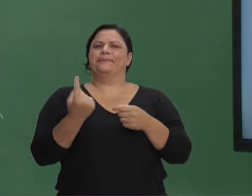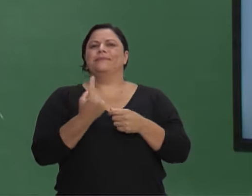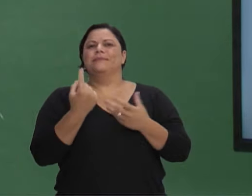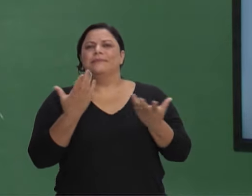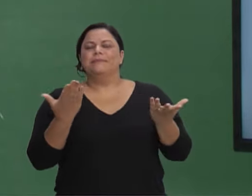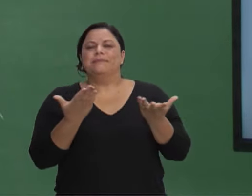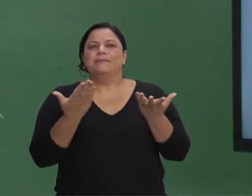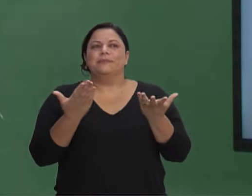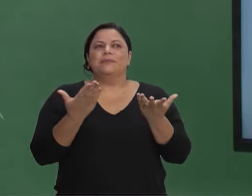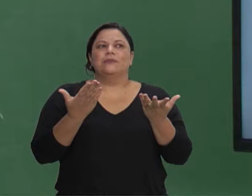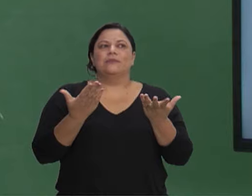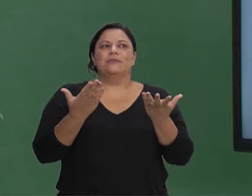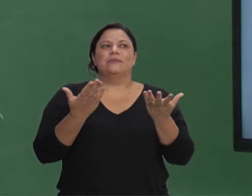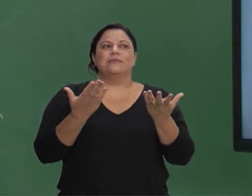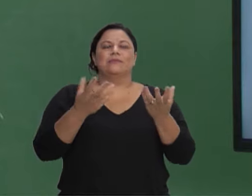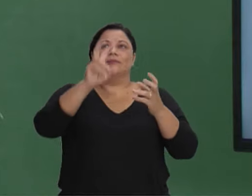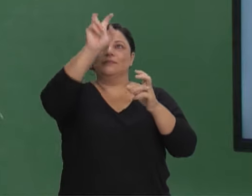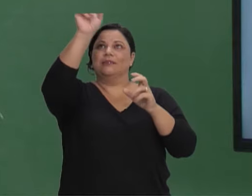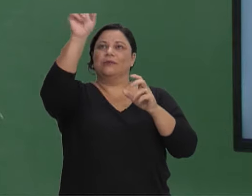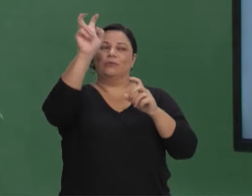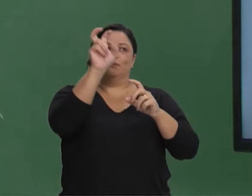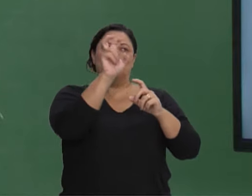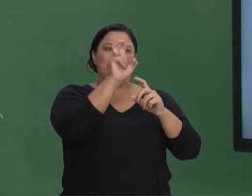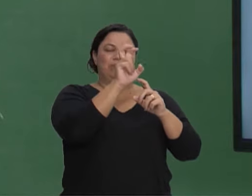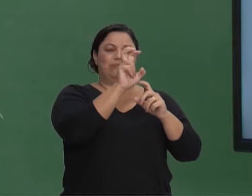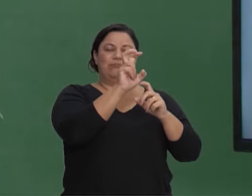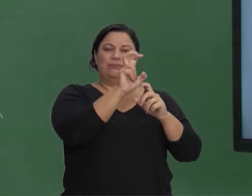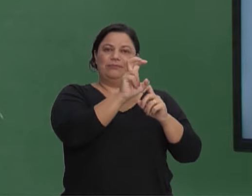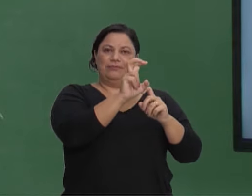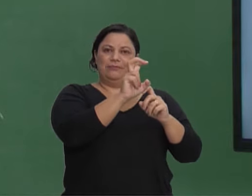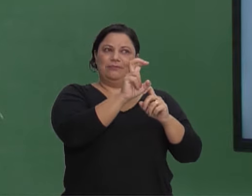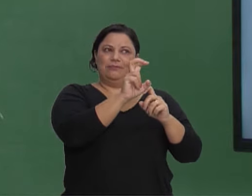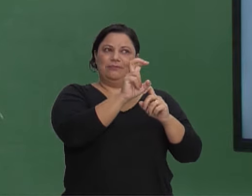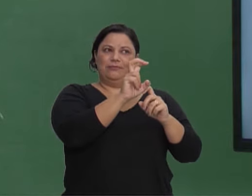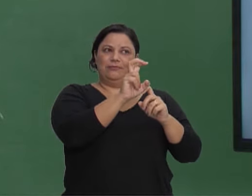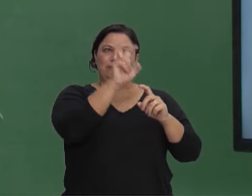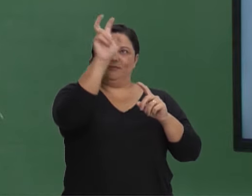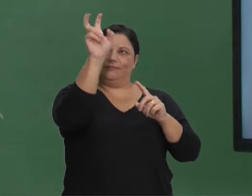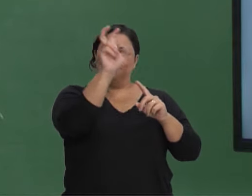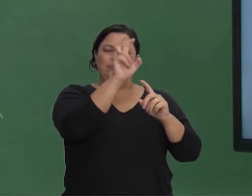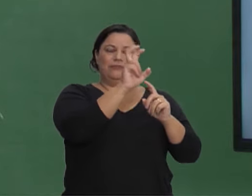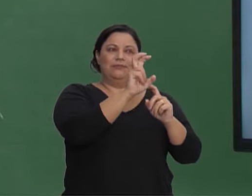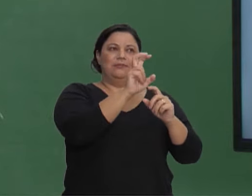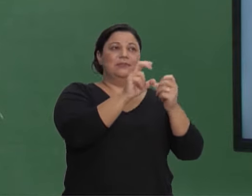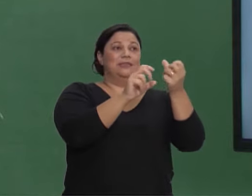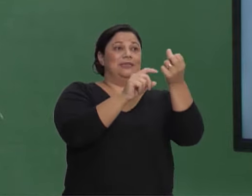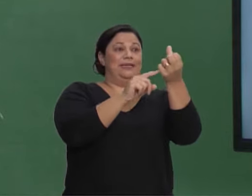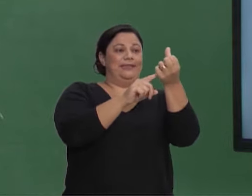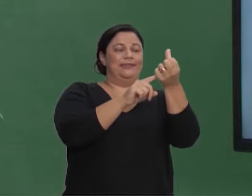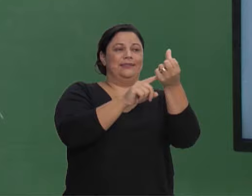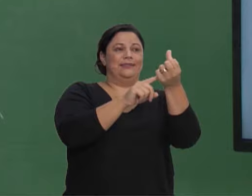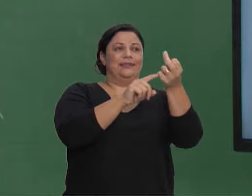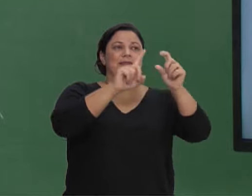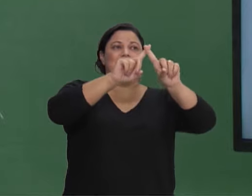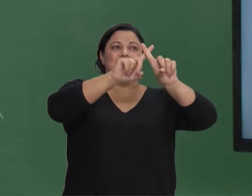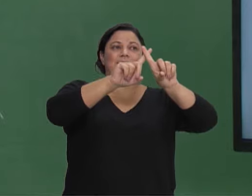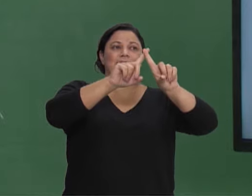Passar o 5 para cá, multiplicando. Vou ficar com 6 vezes 5, que é